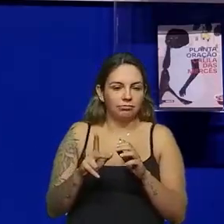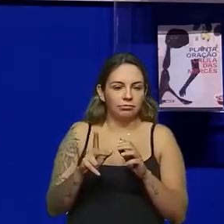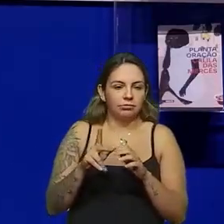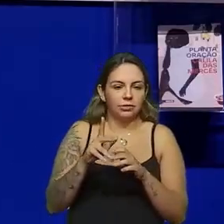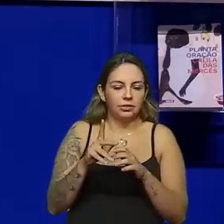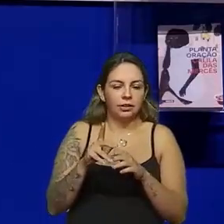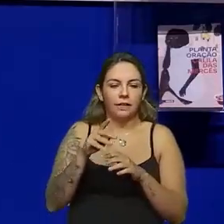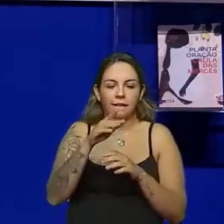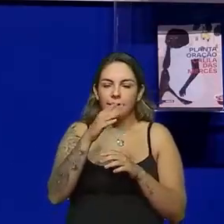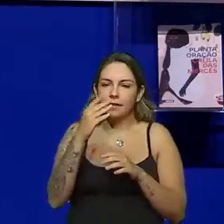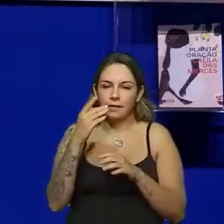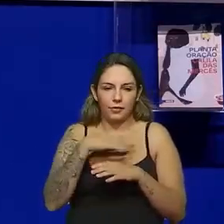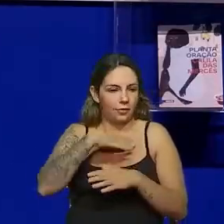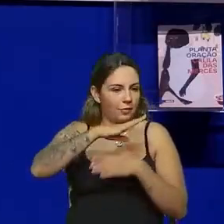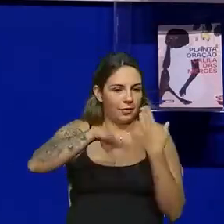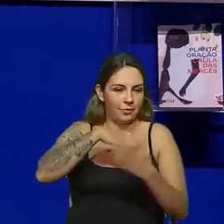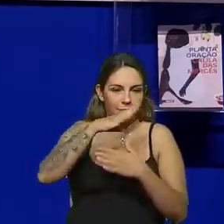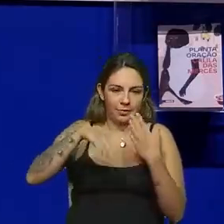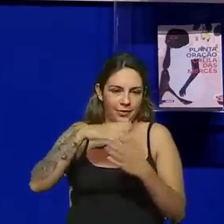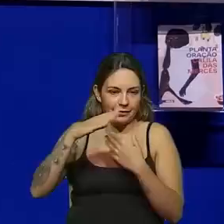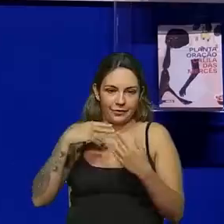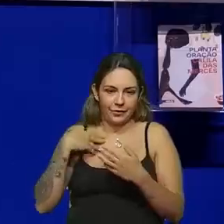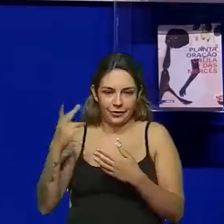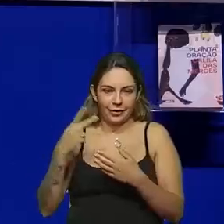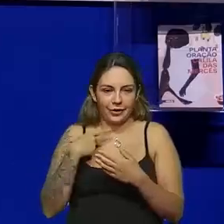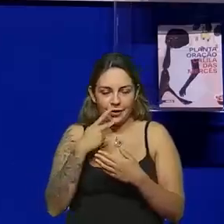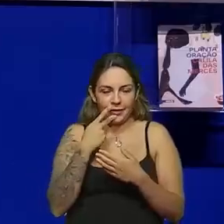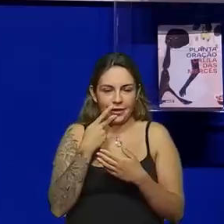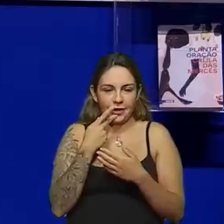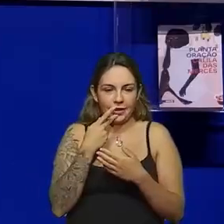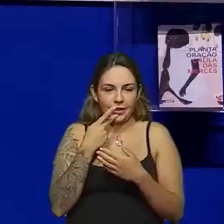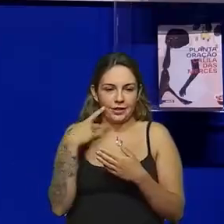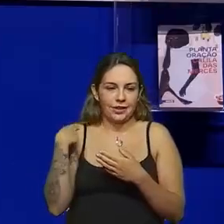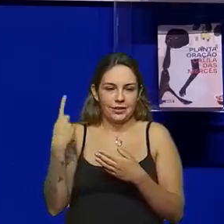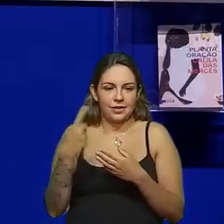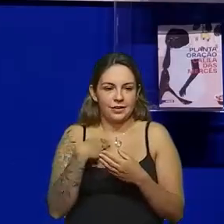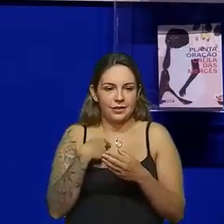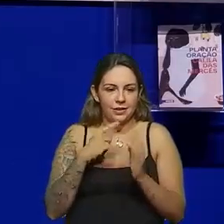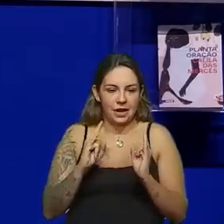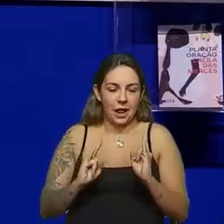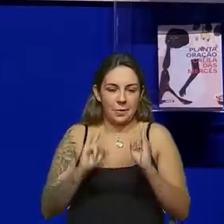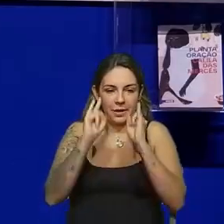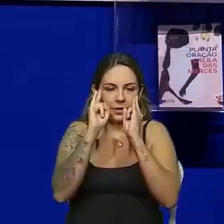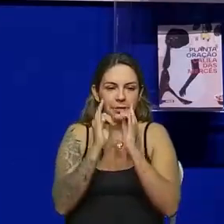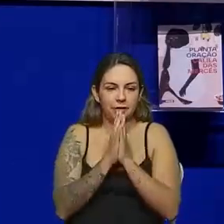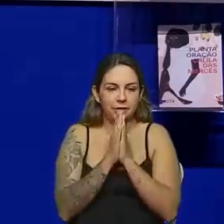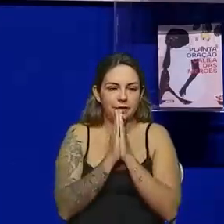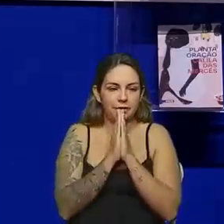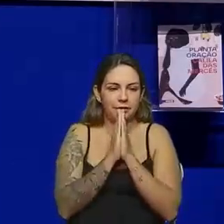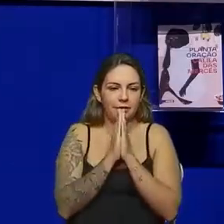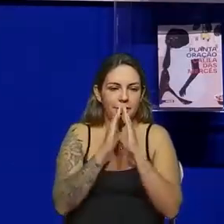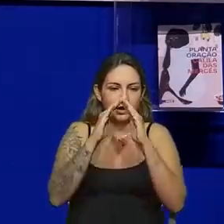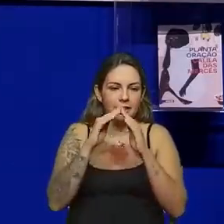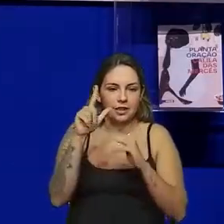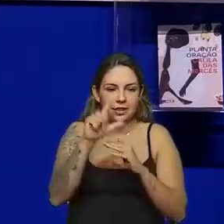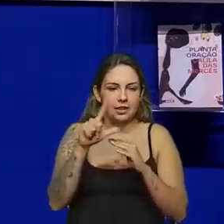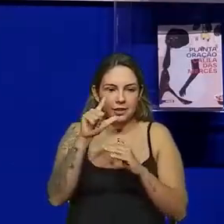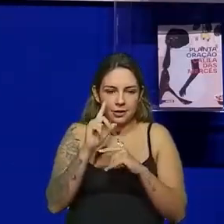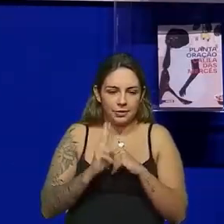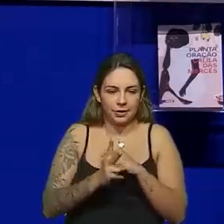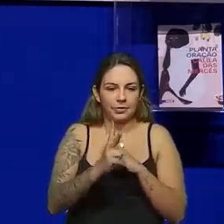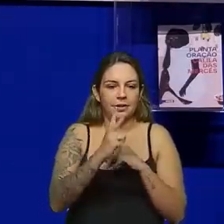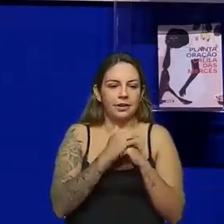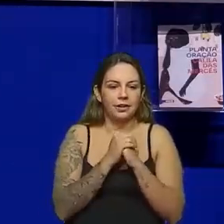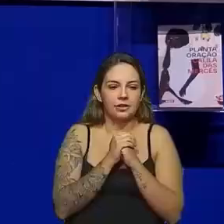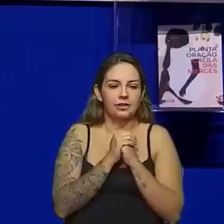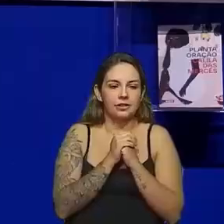a Morgana sabe, eu sou uma bagunça, como a gente costuma dizer, nosso apartamento, né, é uma residência literária